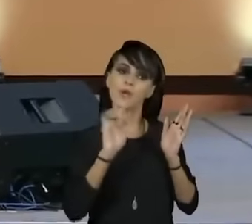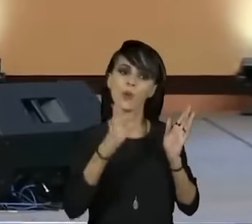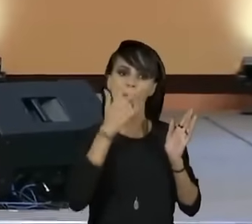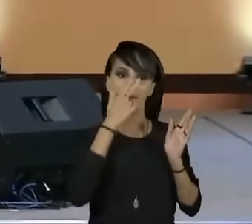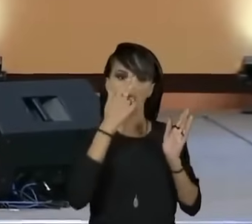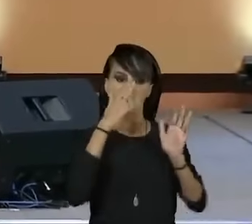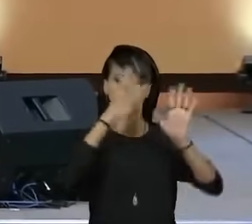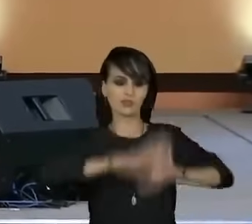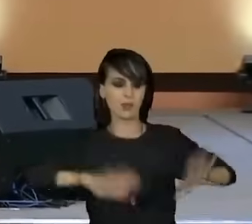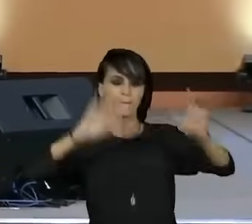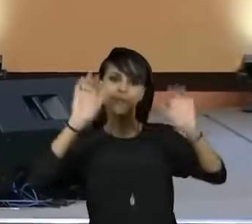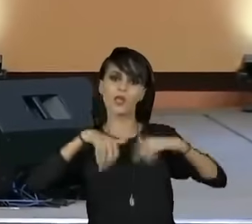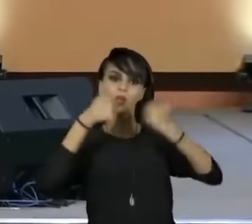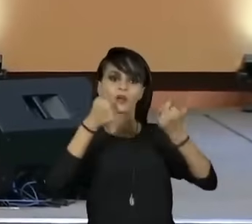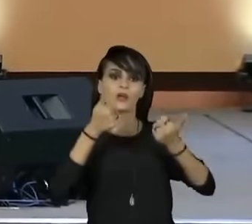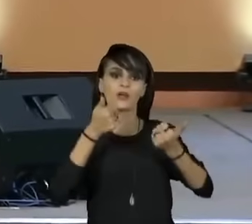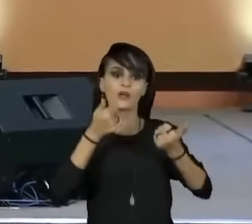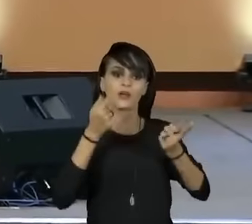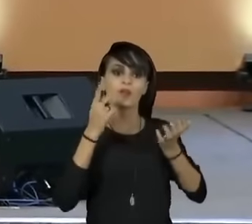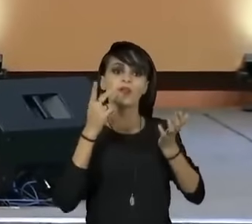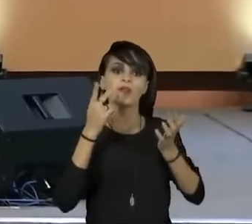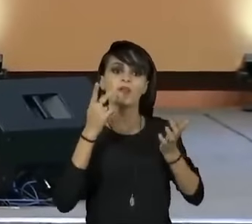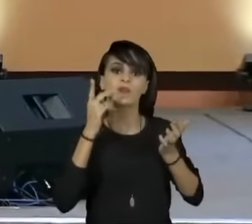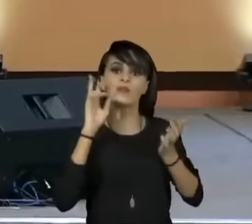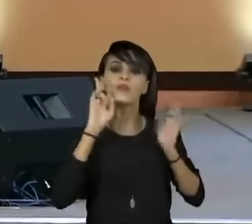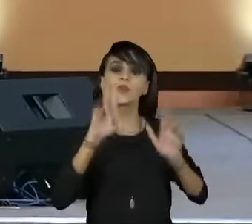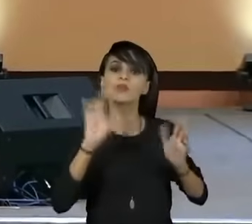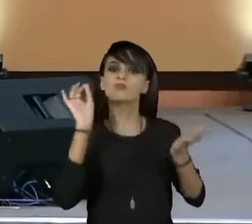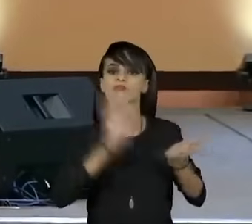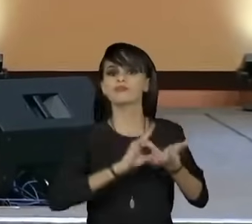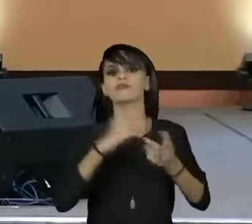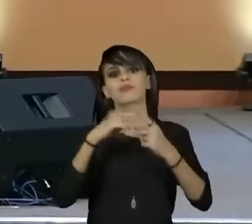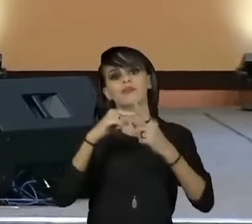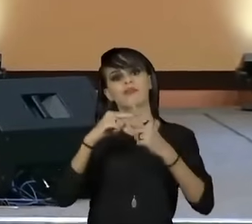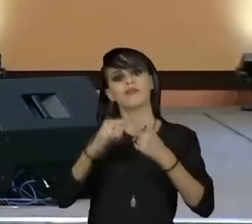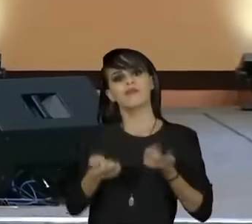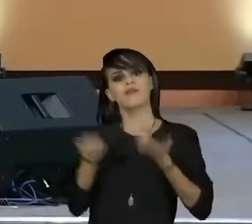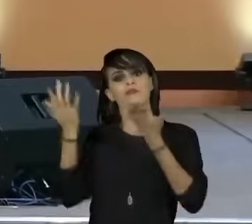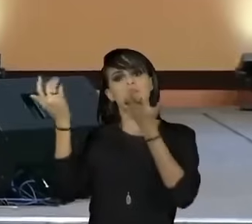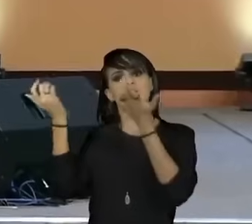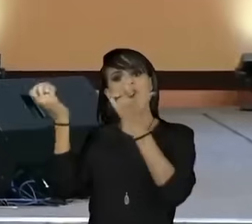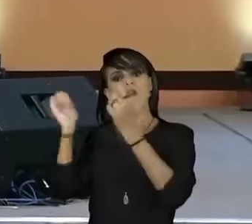parecia o melhor e viu a realidade tudo que é comida e bebida oferecida a demônios